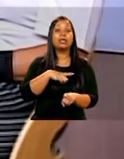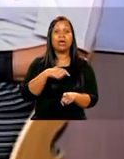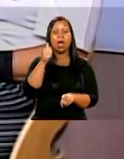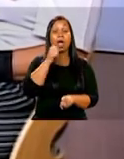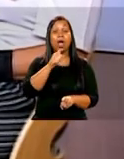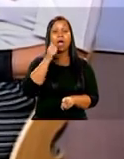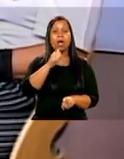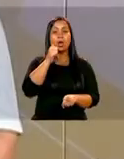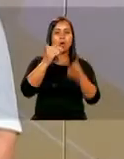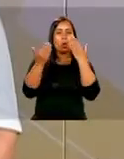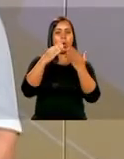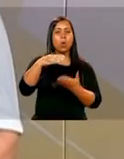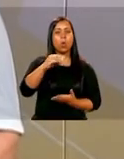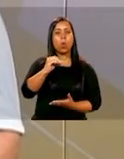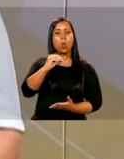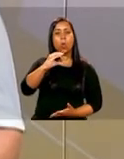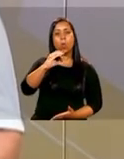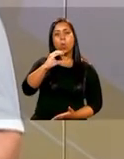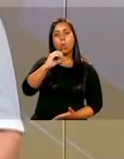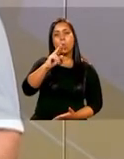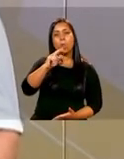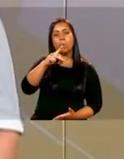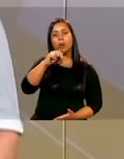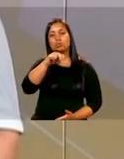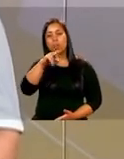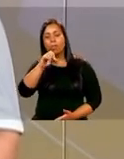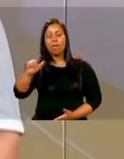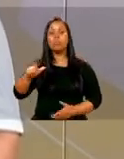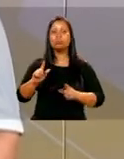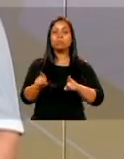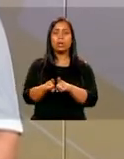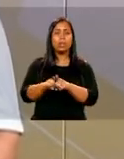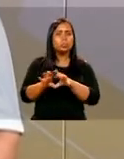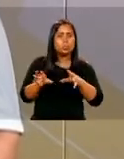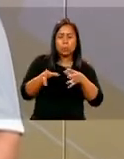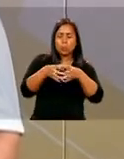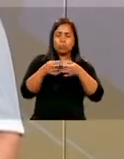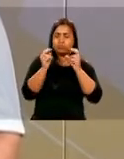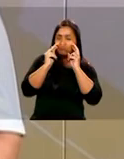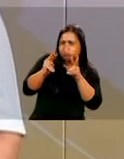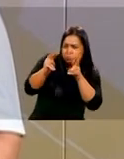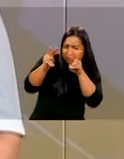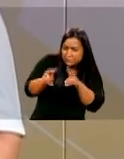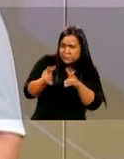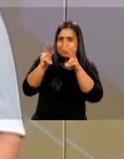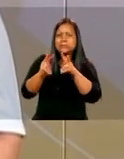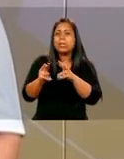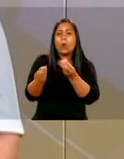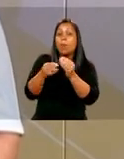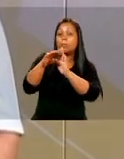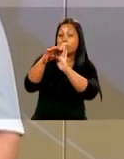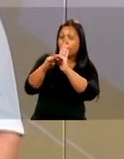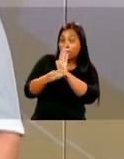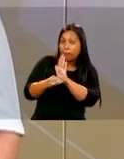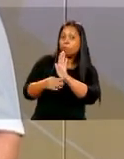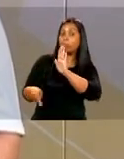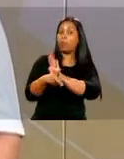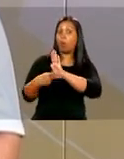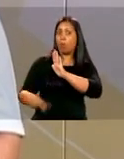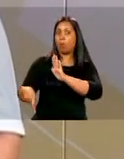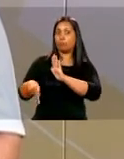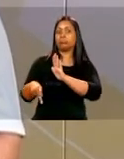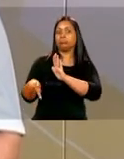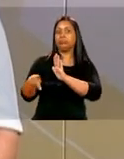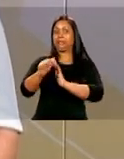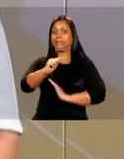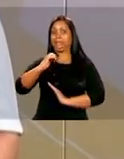terapeuta ocupacional. Enfim, tem toda uma equipe com um olhar, né, muito competente, seguindo os protocolos da ACD de São